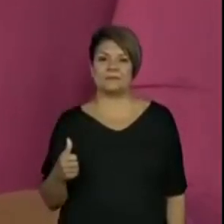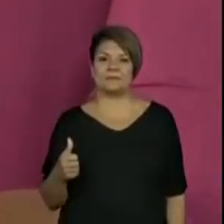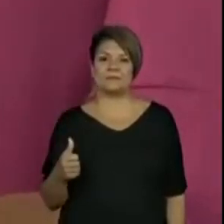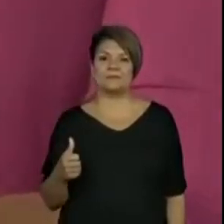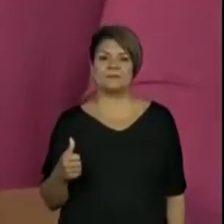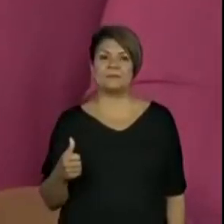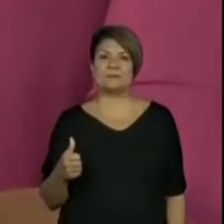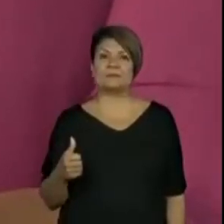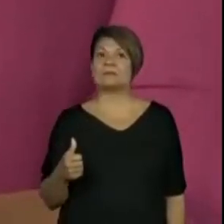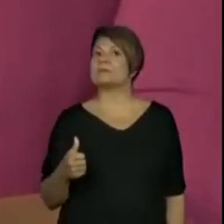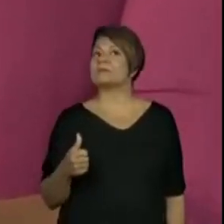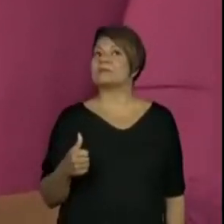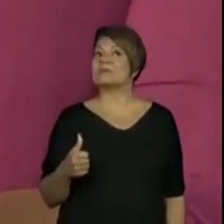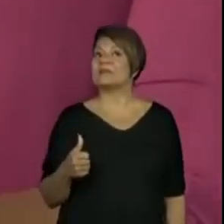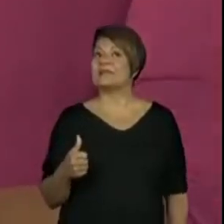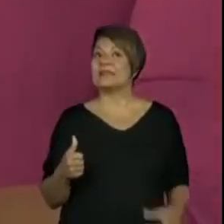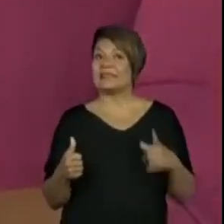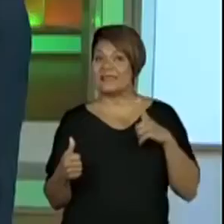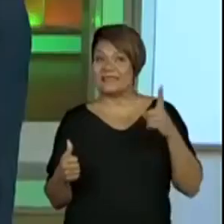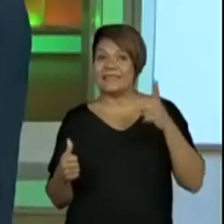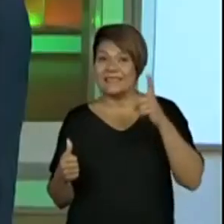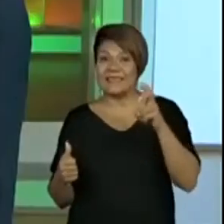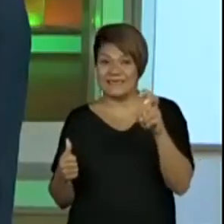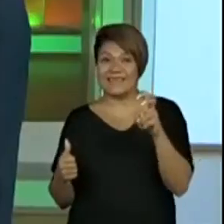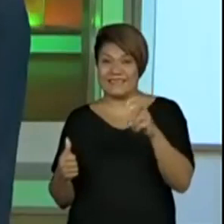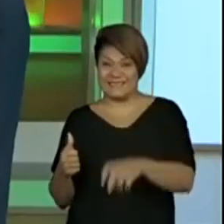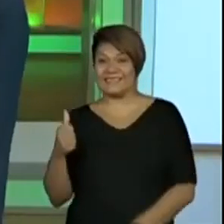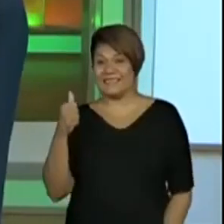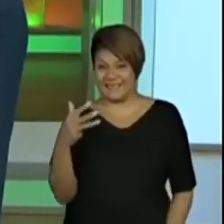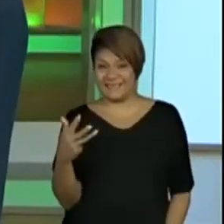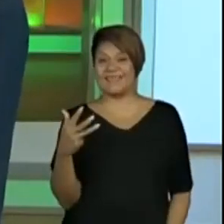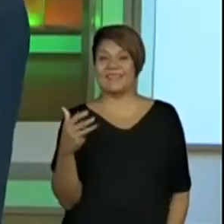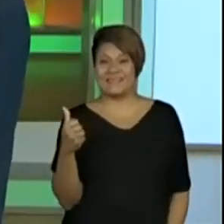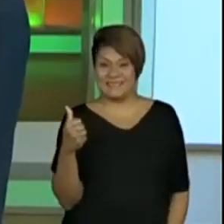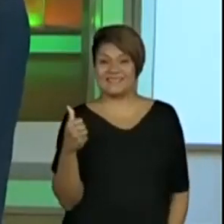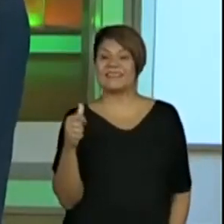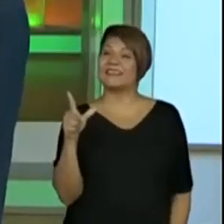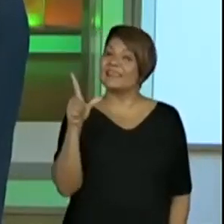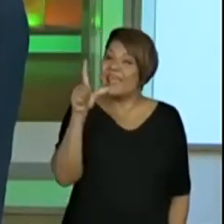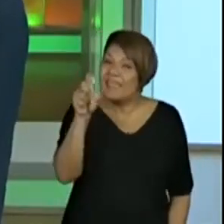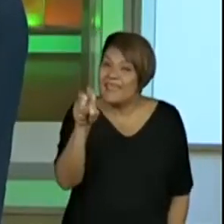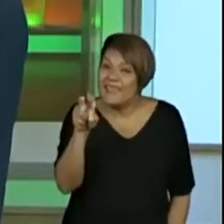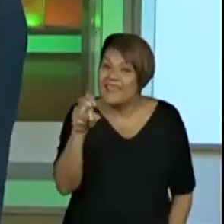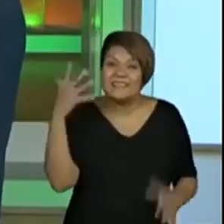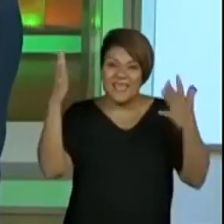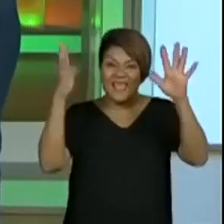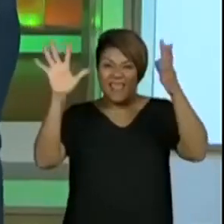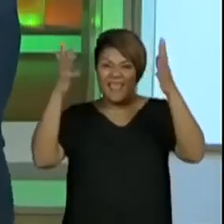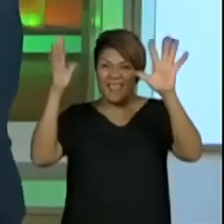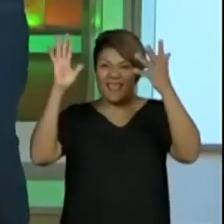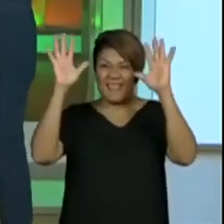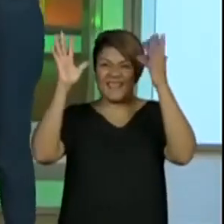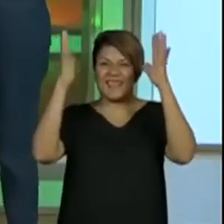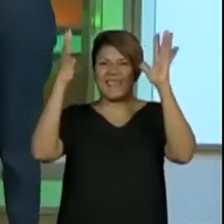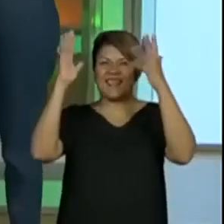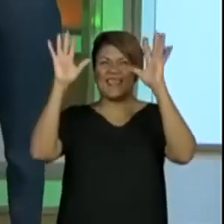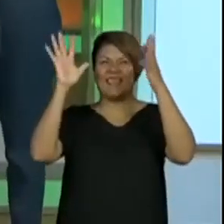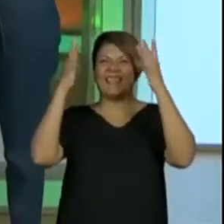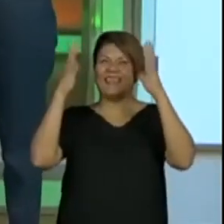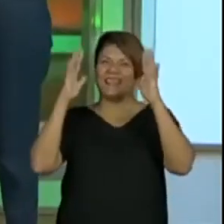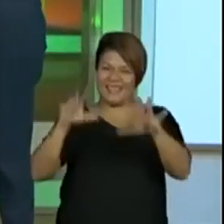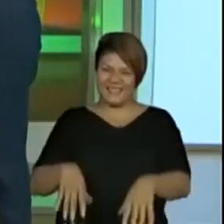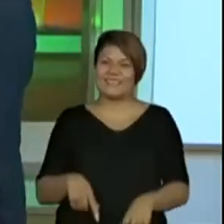13, e aí, tem 15? Tem. 14, 15, palmas para